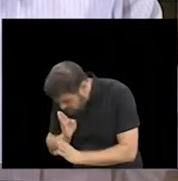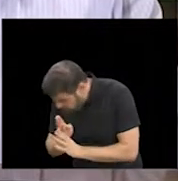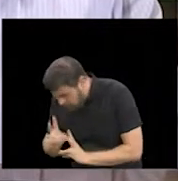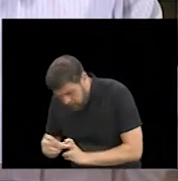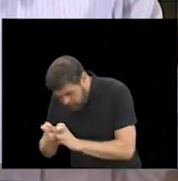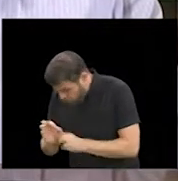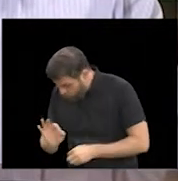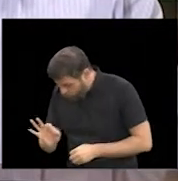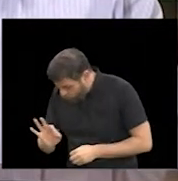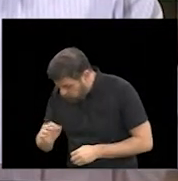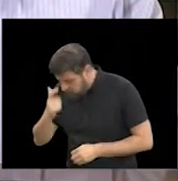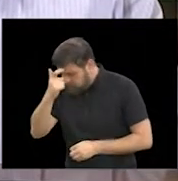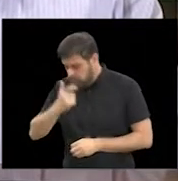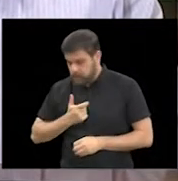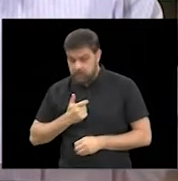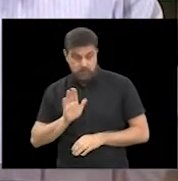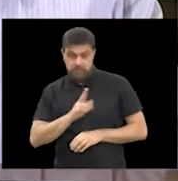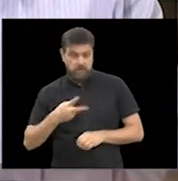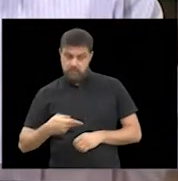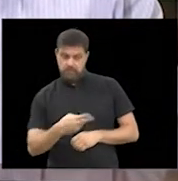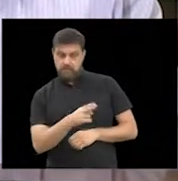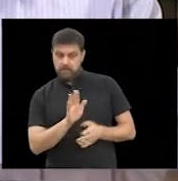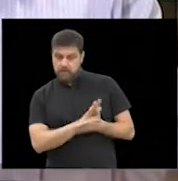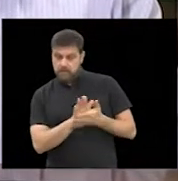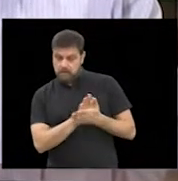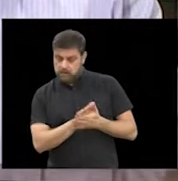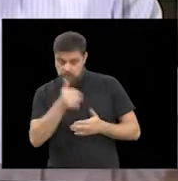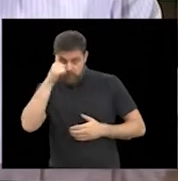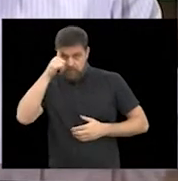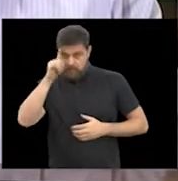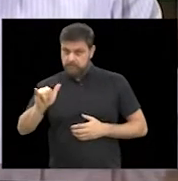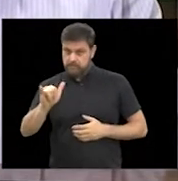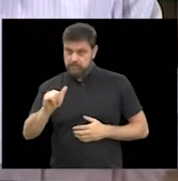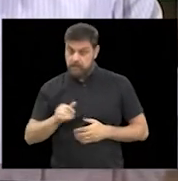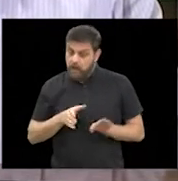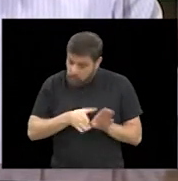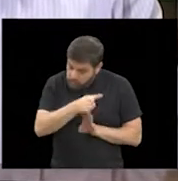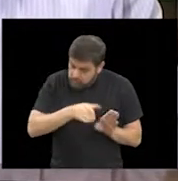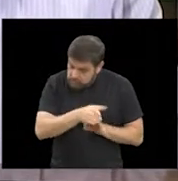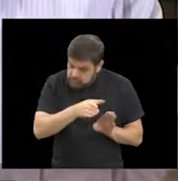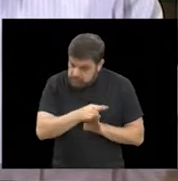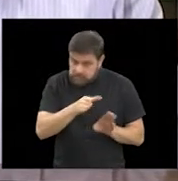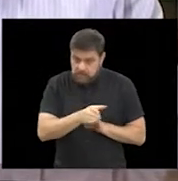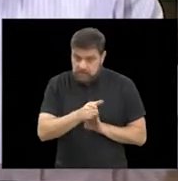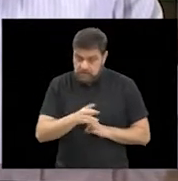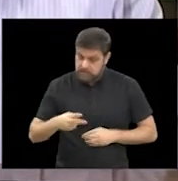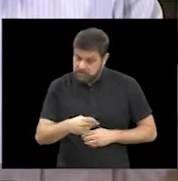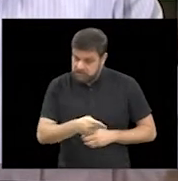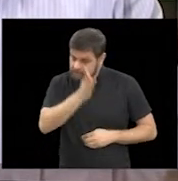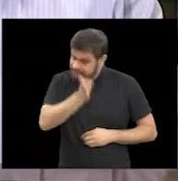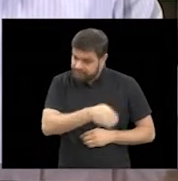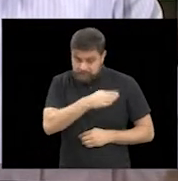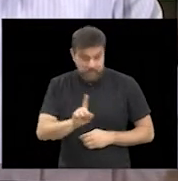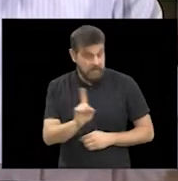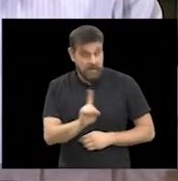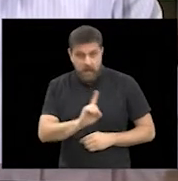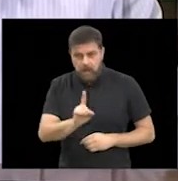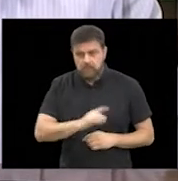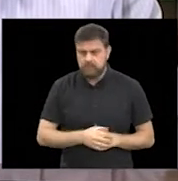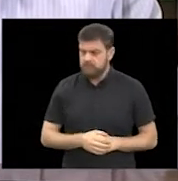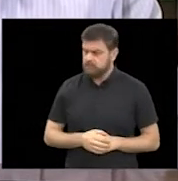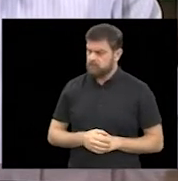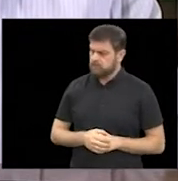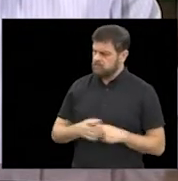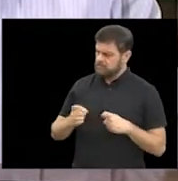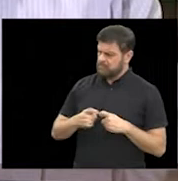eu contraindiquei a cirurgia para o cirurgião que me pediu. E ele até ficou